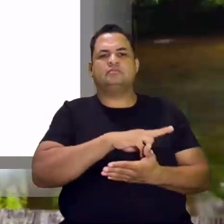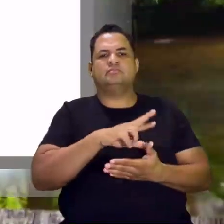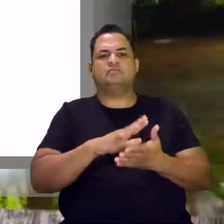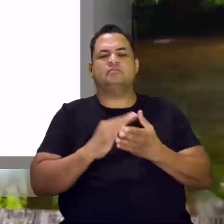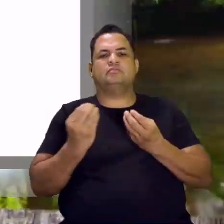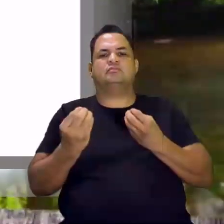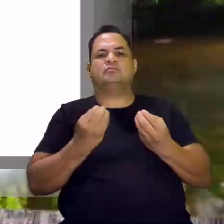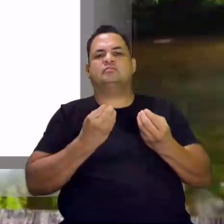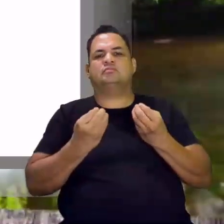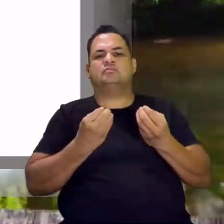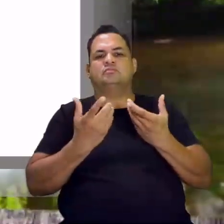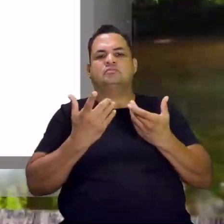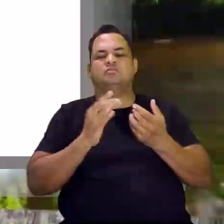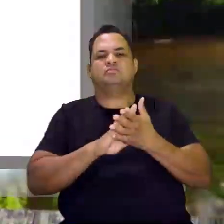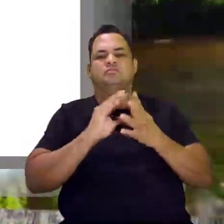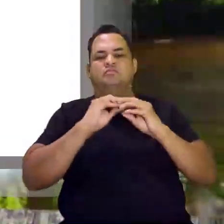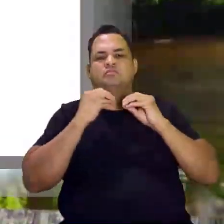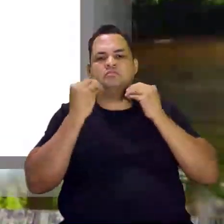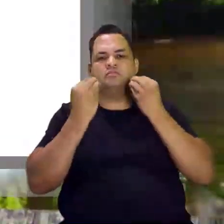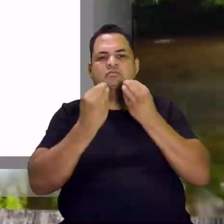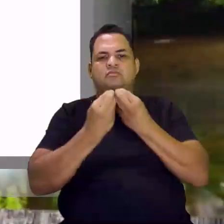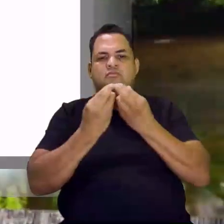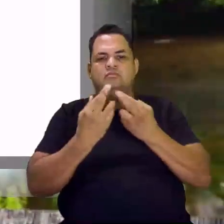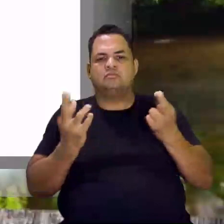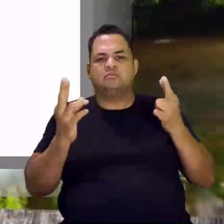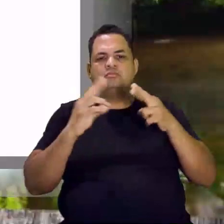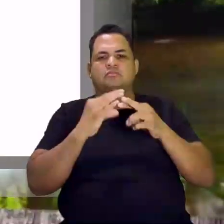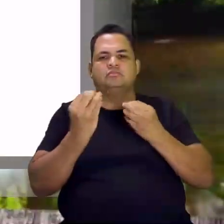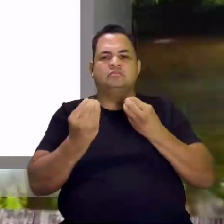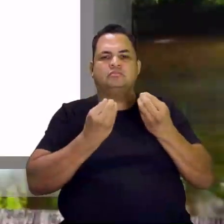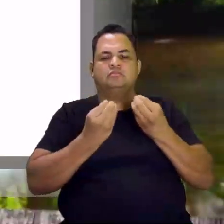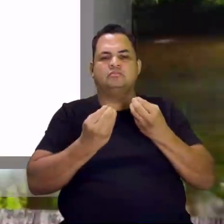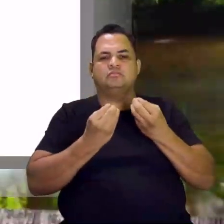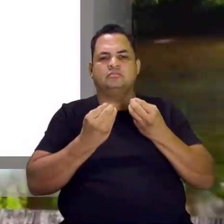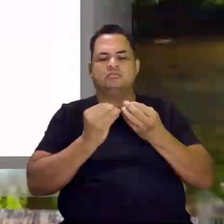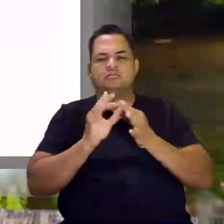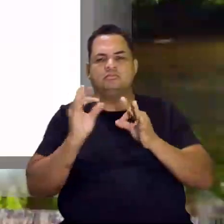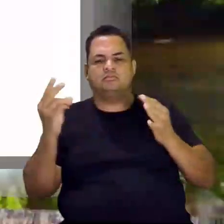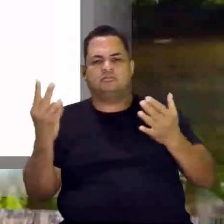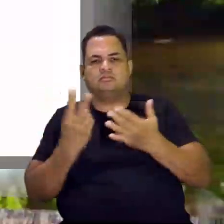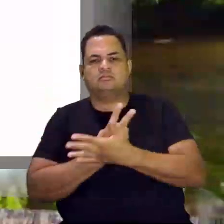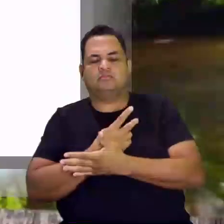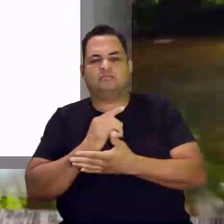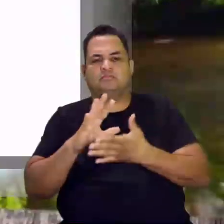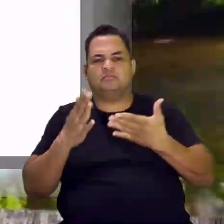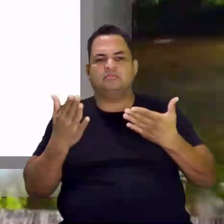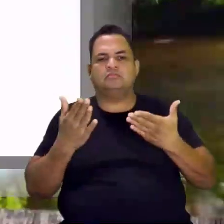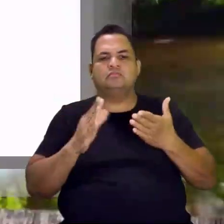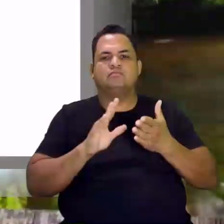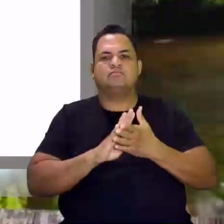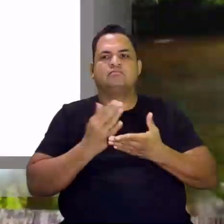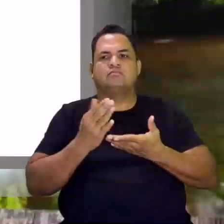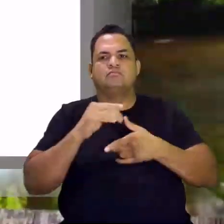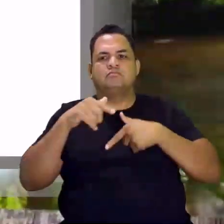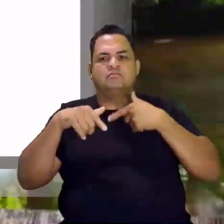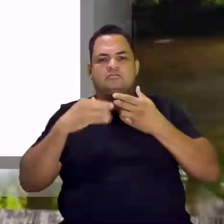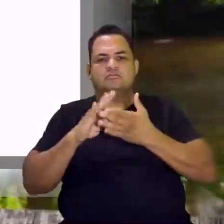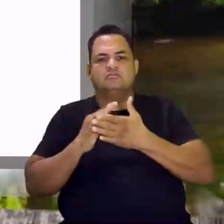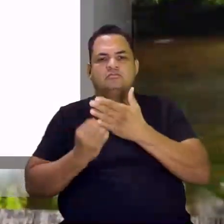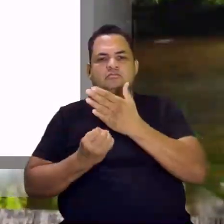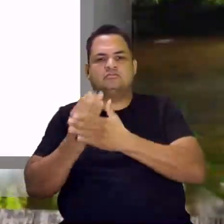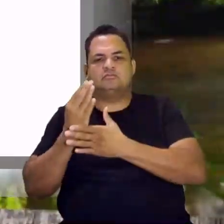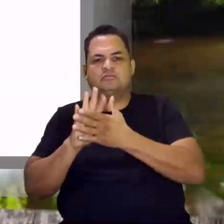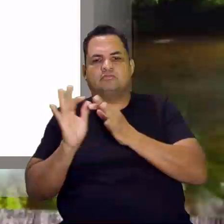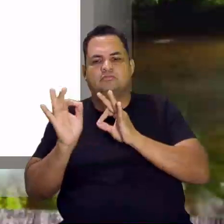vendo como que essa substância química vai reagir e como que ela vai funcionar para poder estarem fabricando